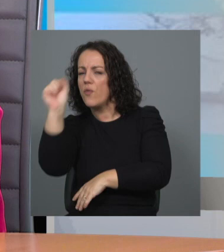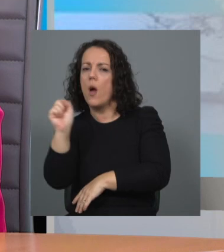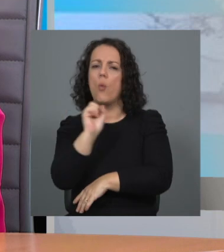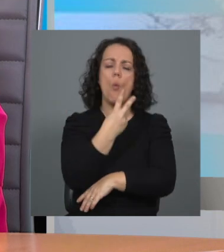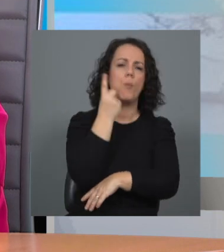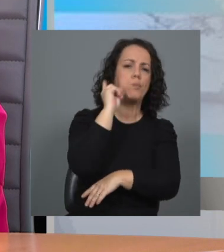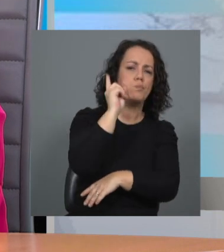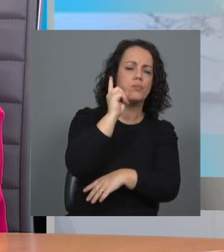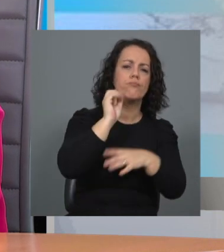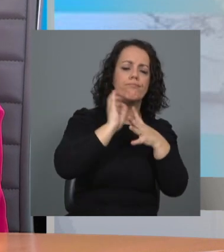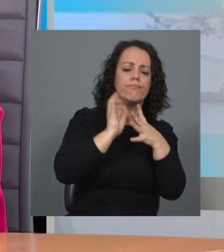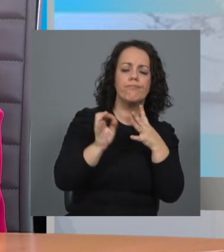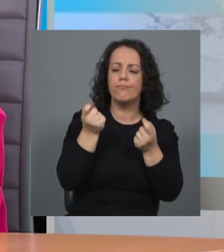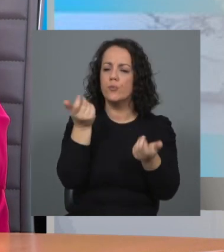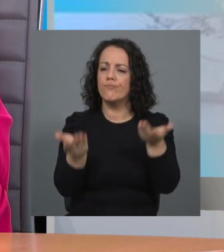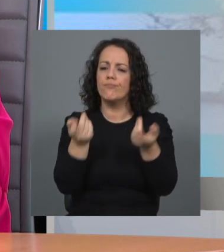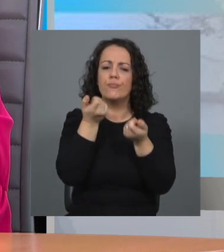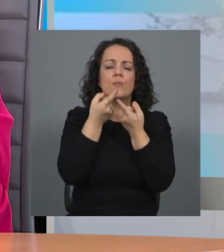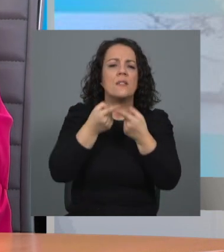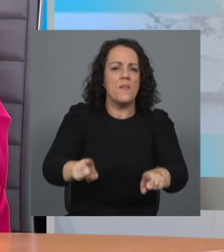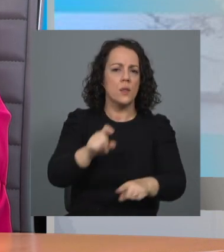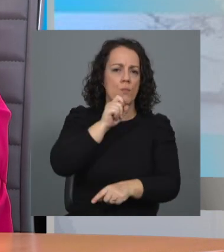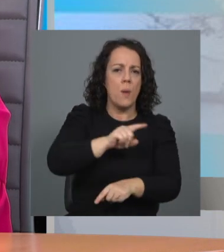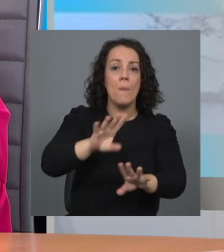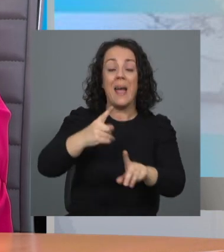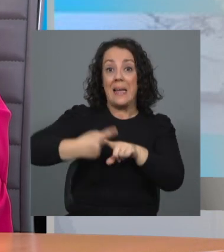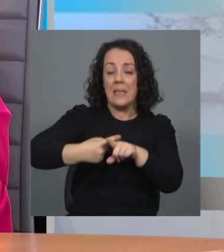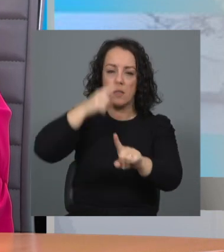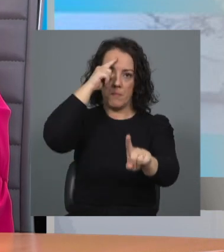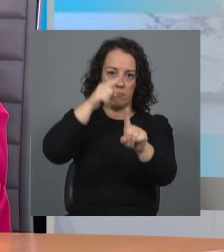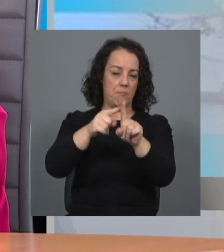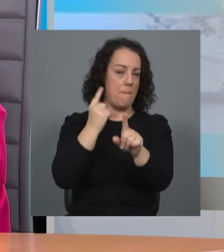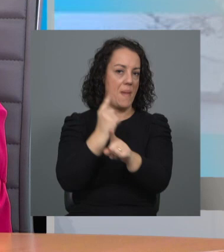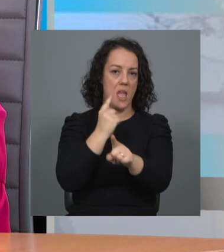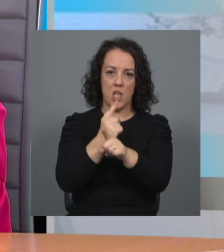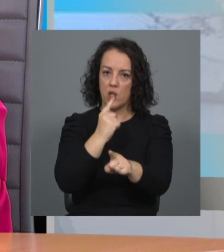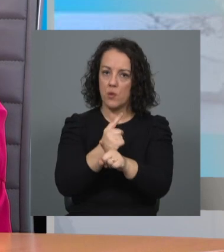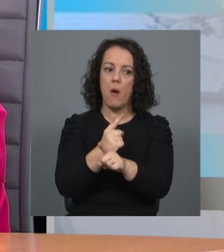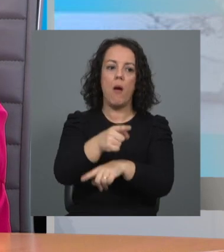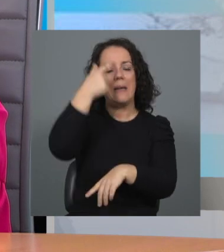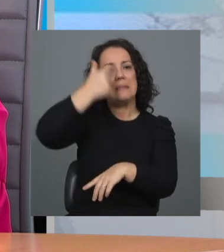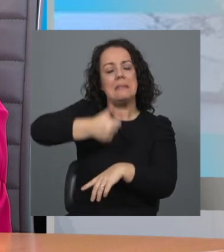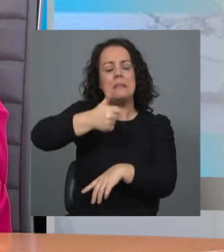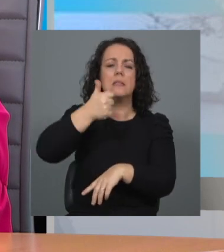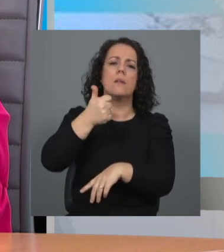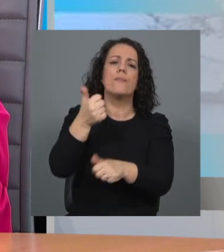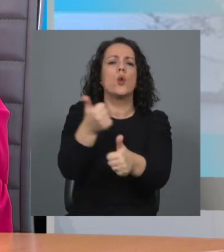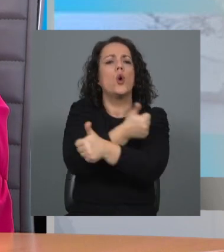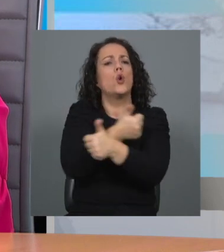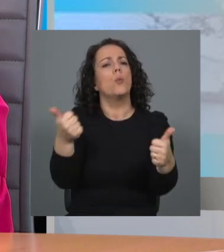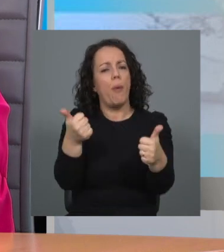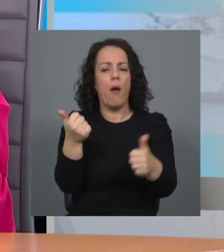mas o interesse é o mesmo, é que corra bem e, portanto, no essencial estarão de